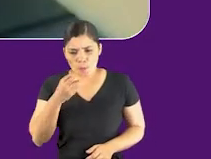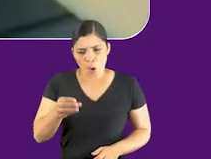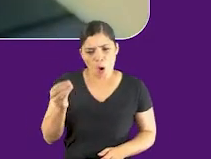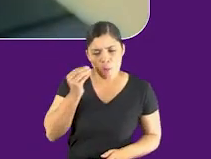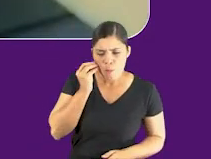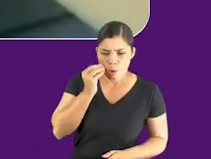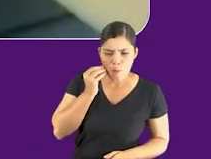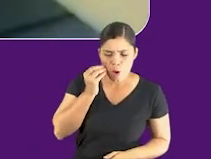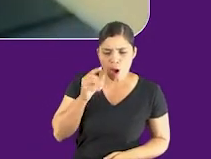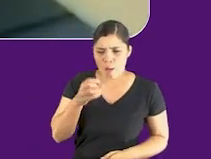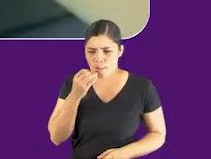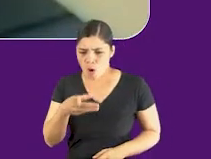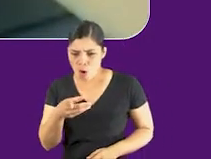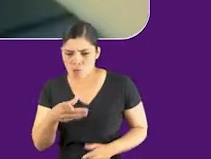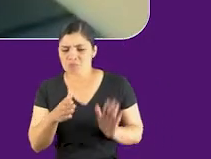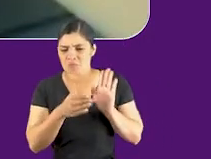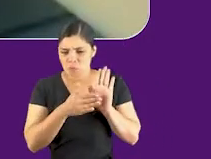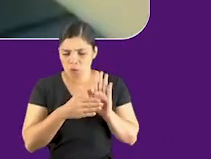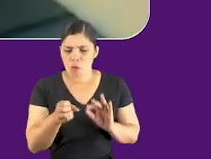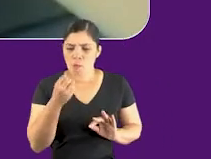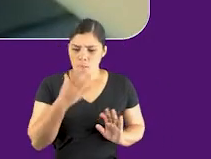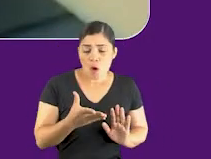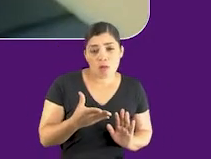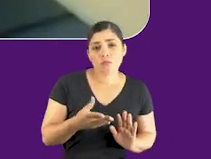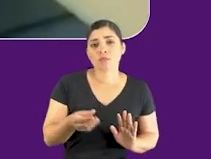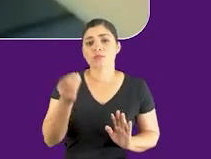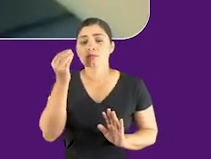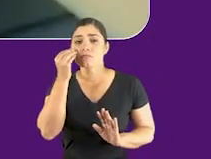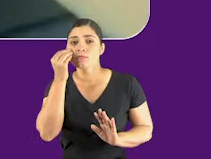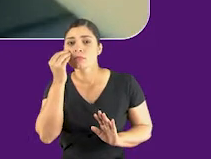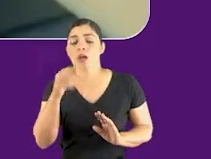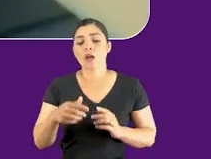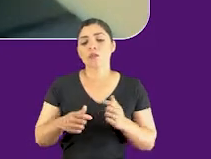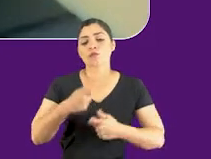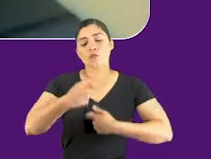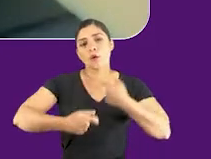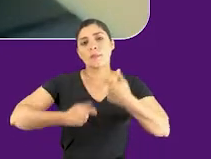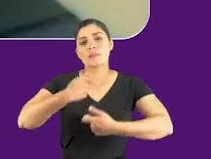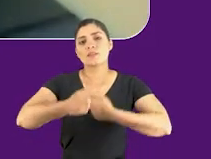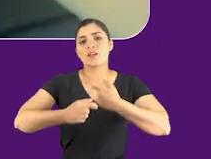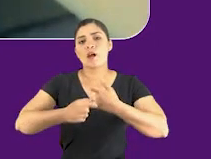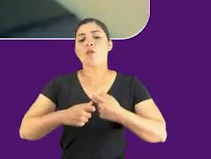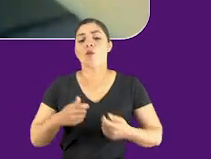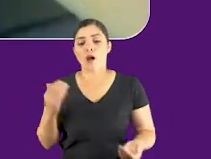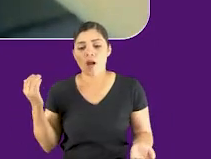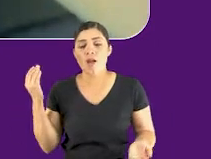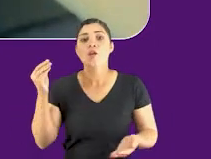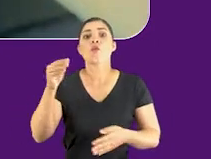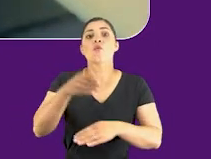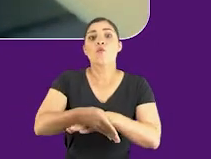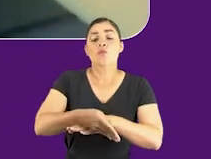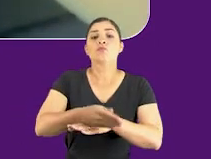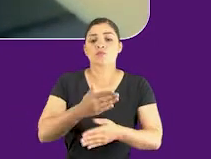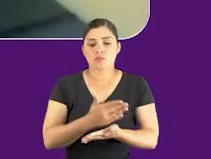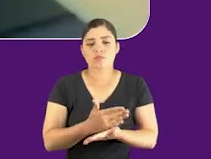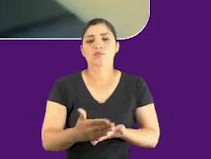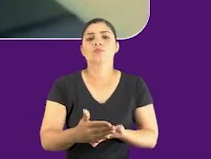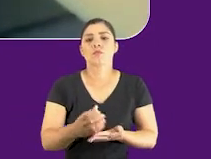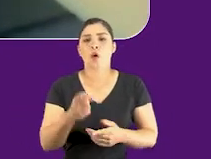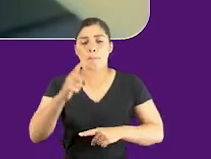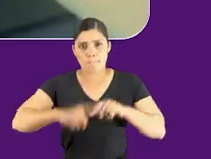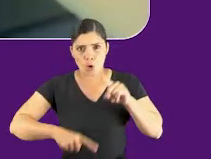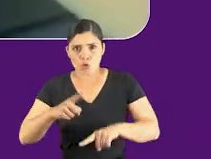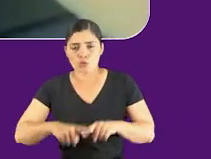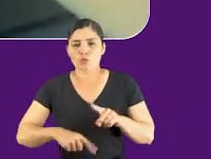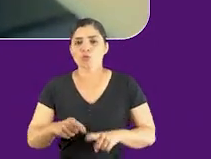dessa inovação e funcione no ponto de vista comercial e colocamos investimentos dentro seja para desenvolver um